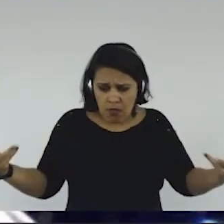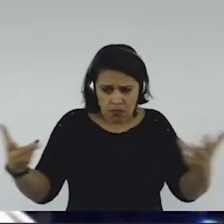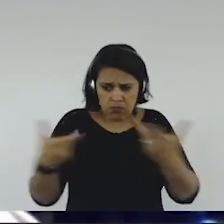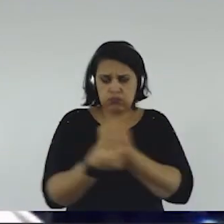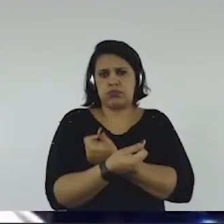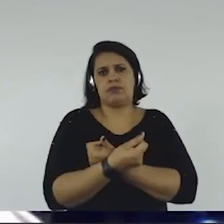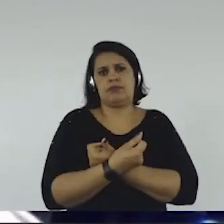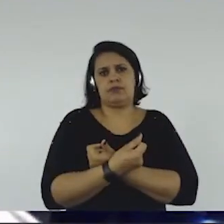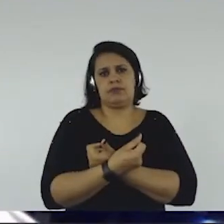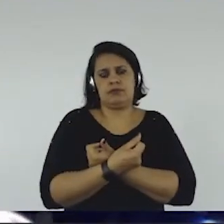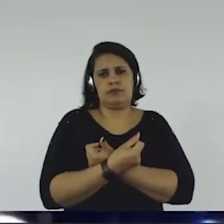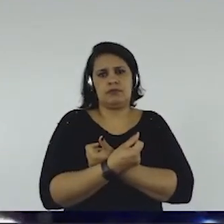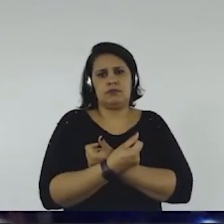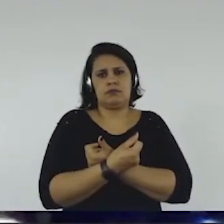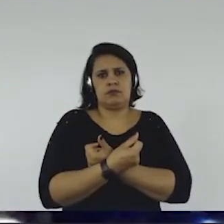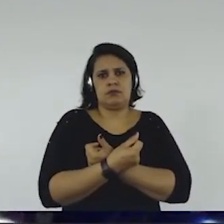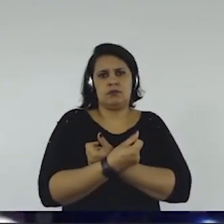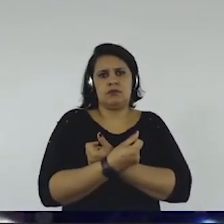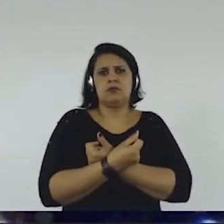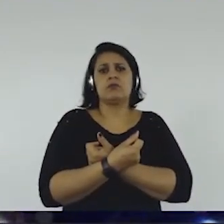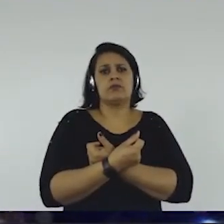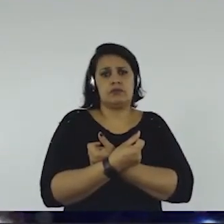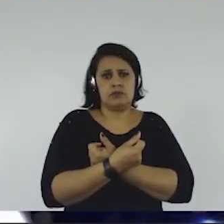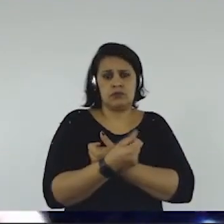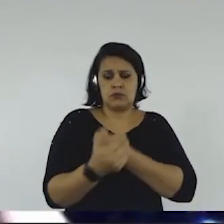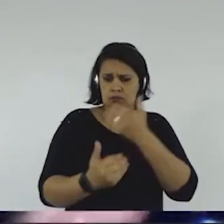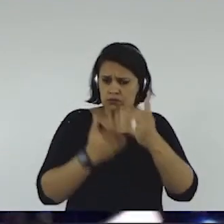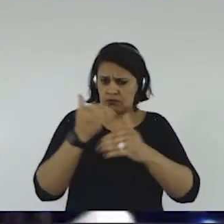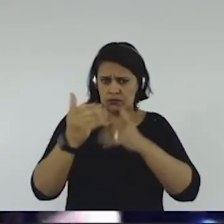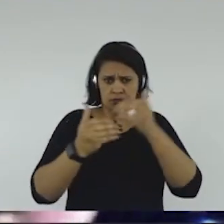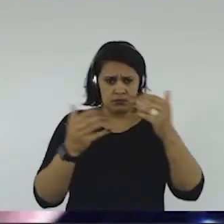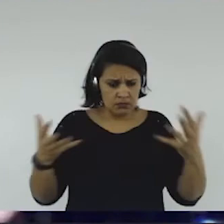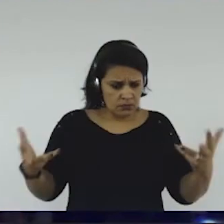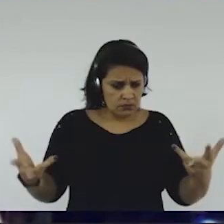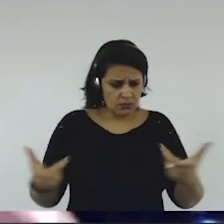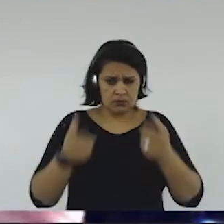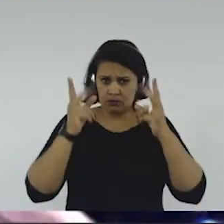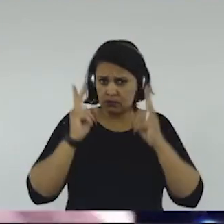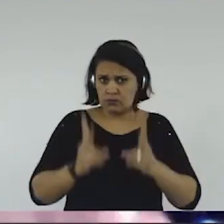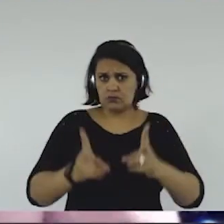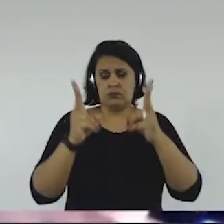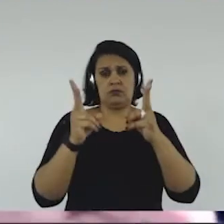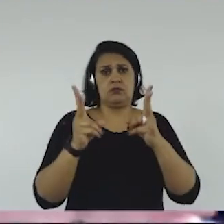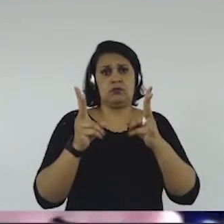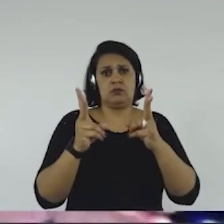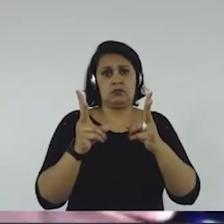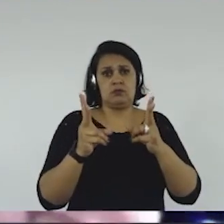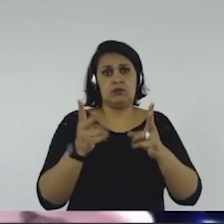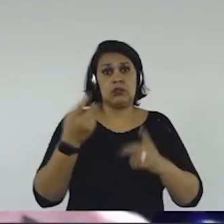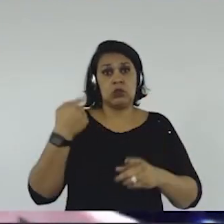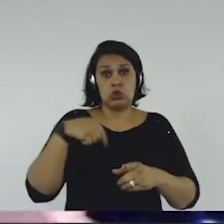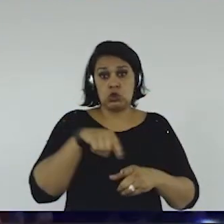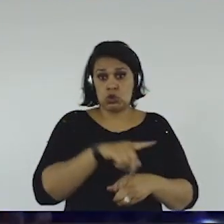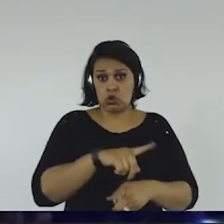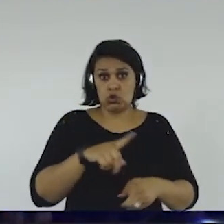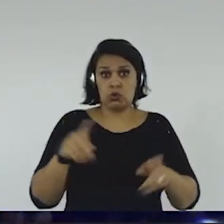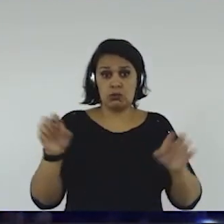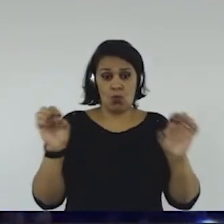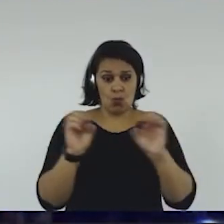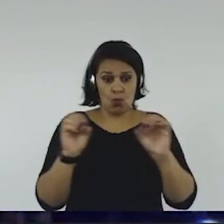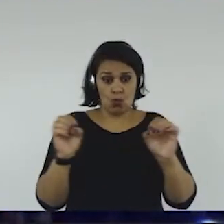com a mesma, produzindo efeitos igualmente eficazes, sem que tenhamos essa estrutura